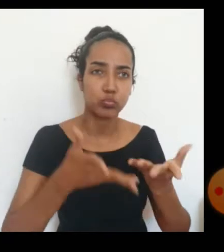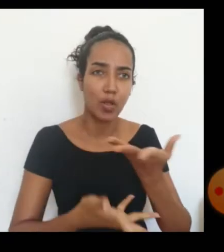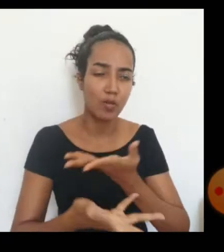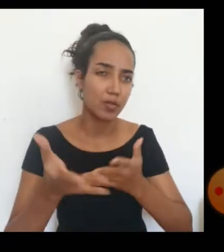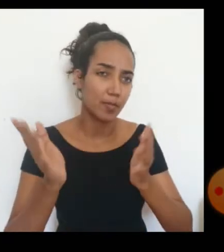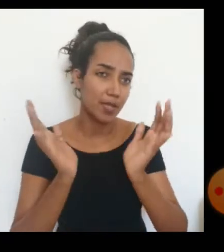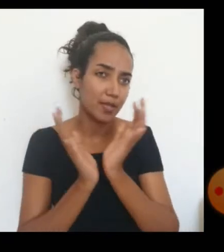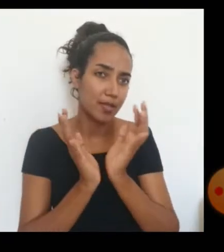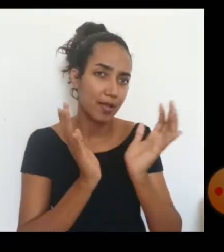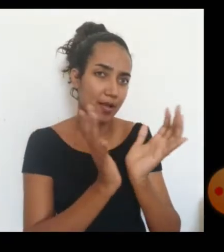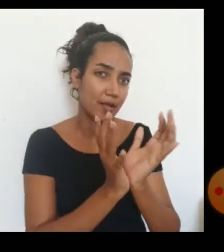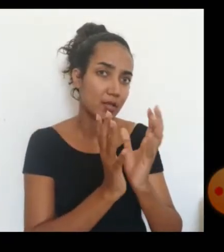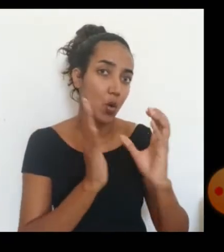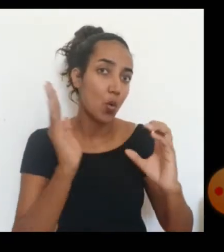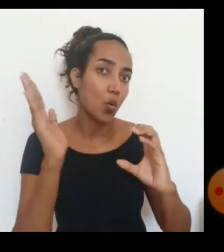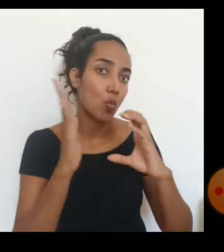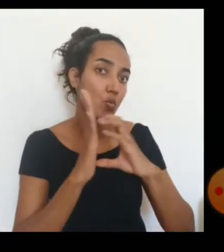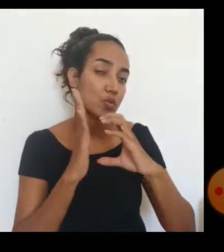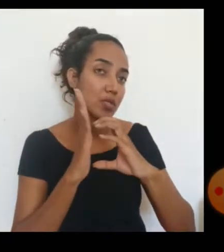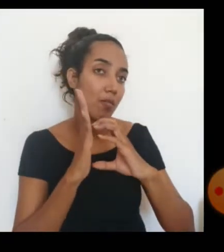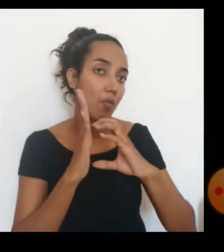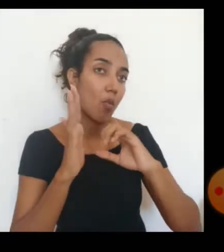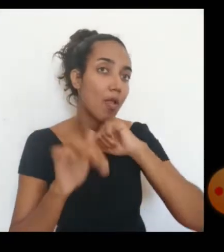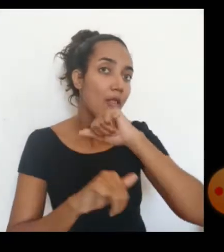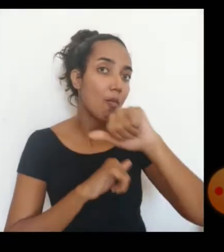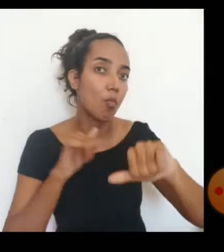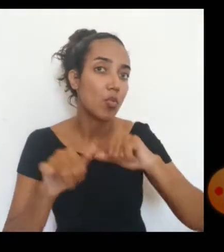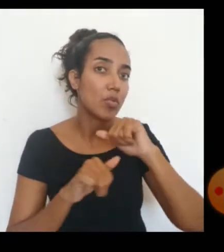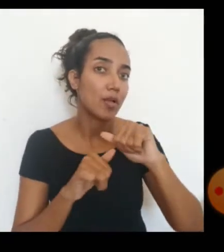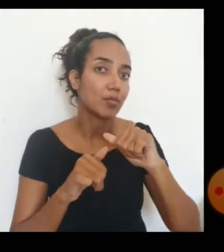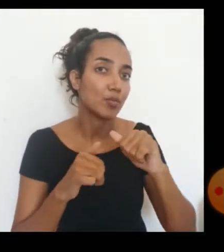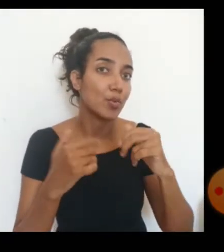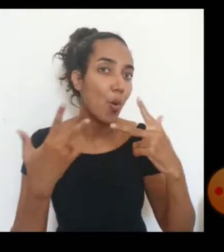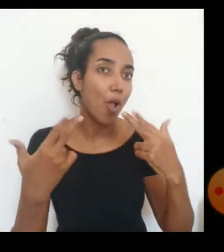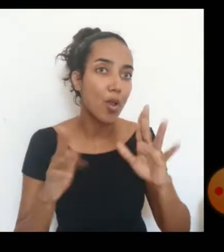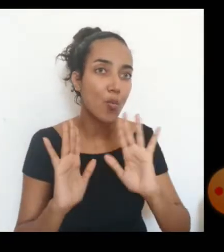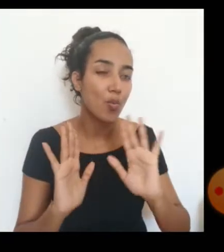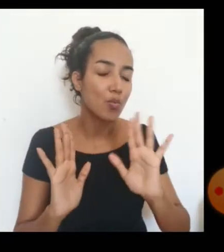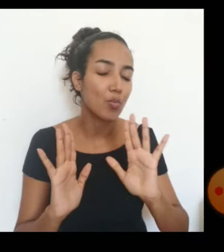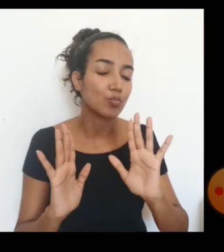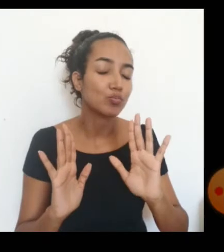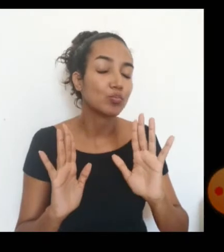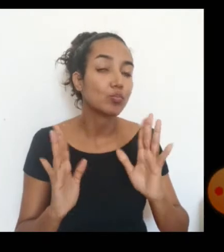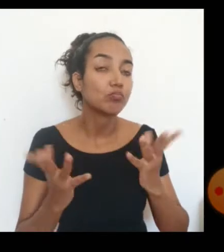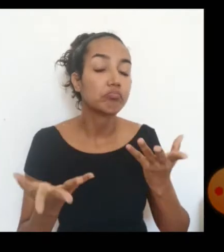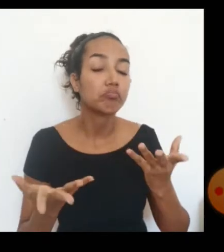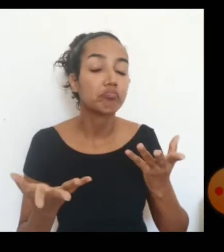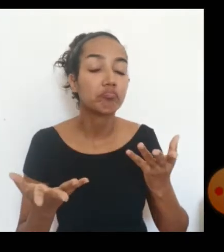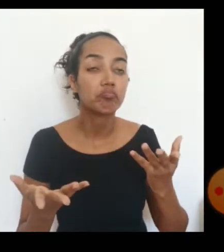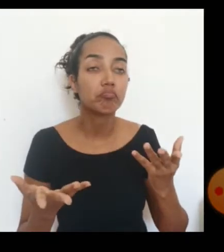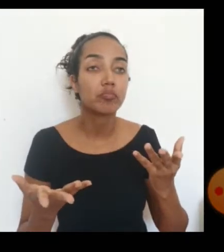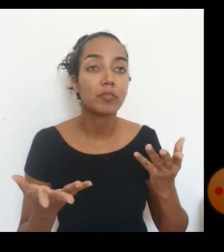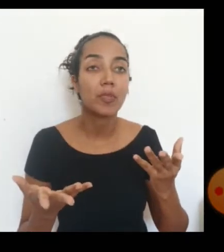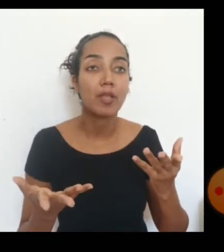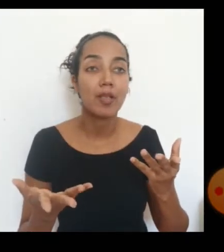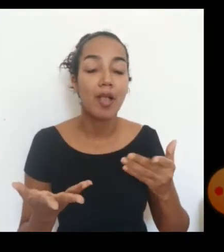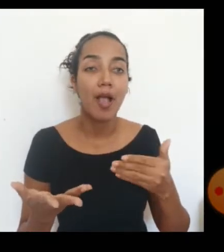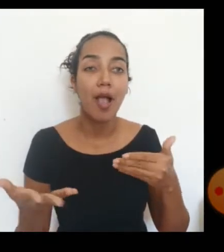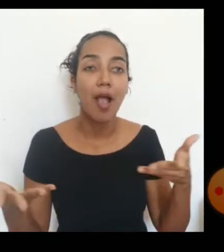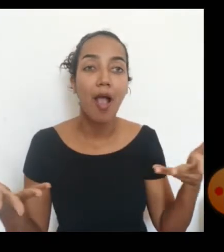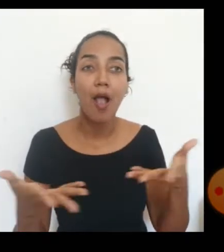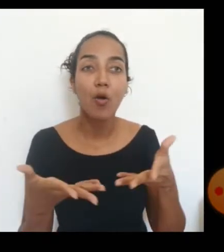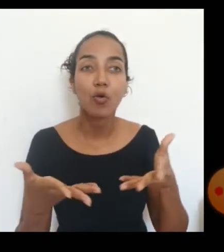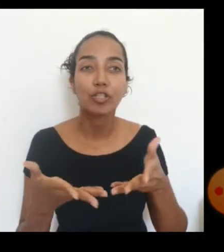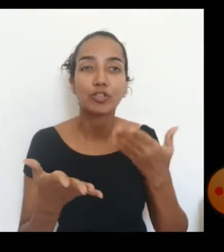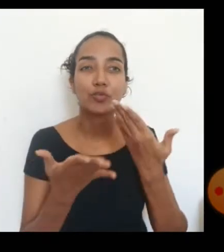ele é modificado, ele não é exatamente igual. E a gente não vai, pelo menos por enquanto, estudar